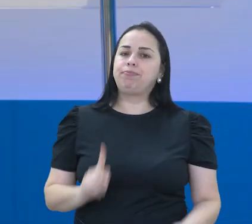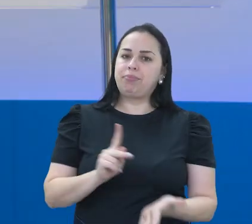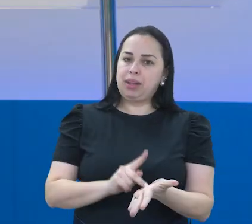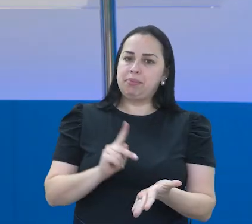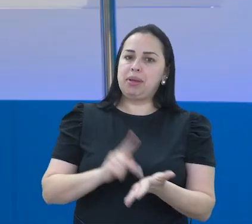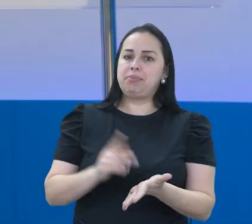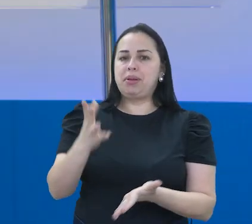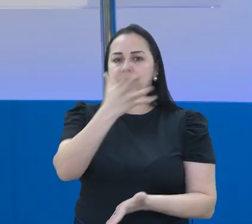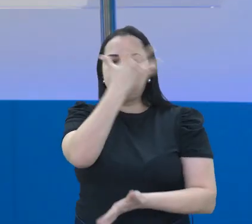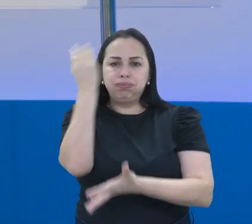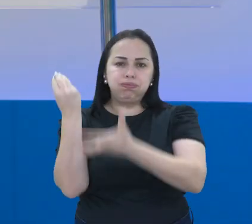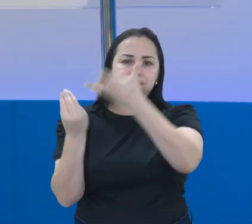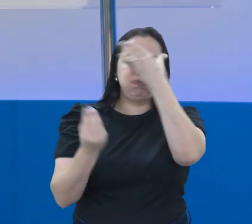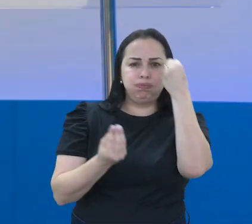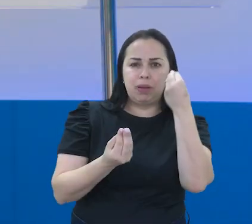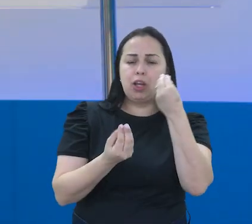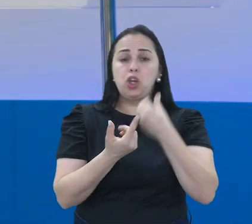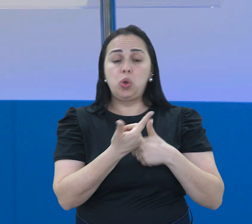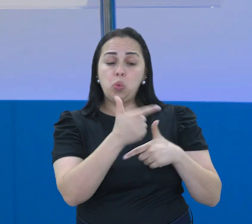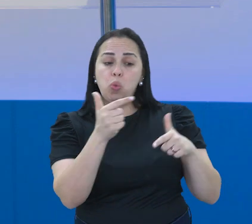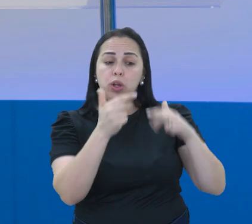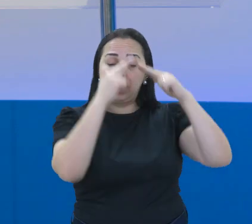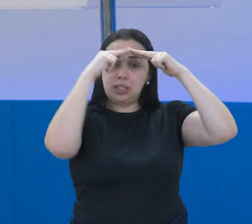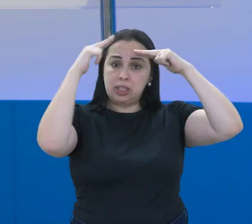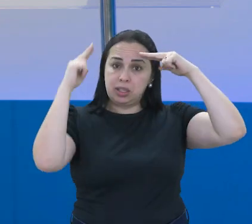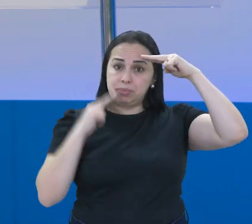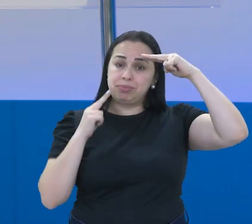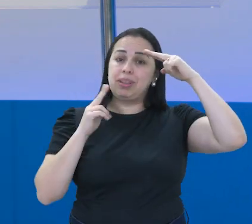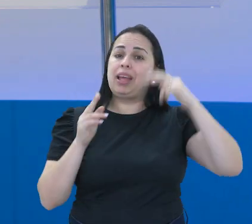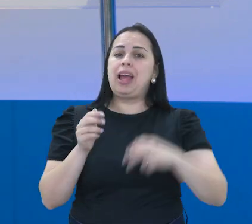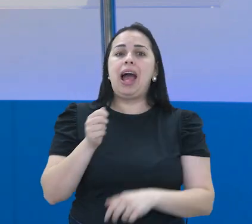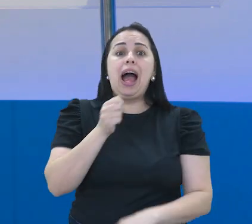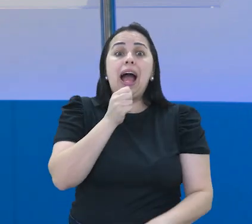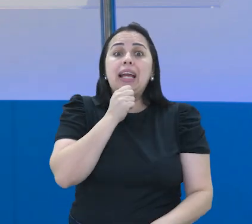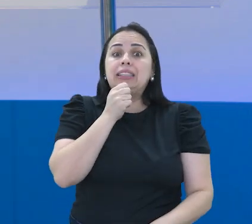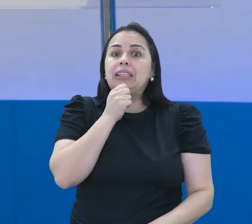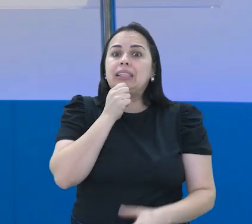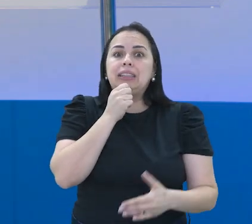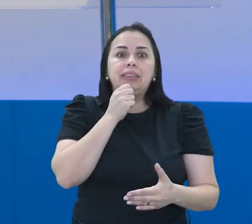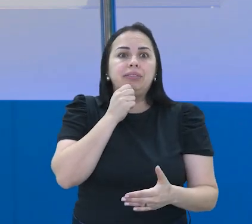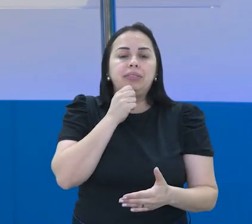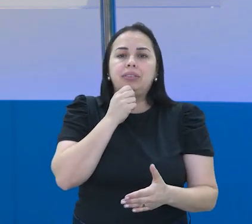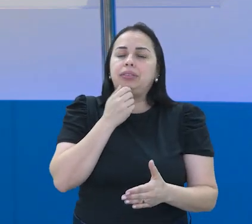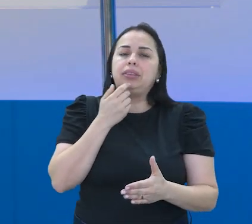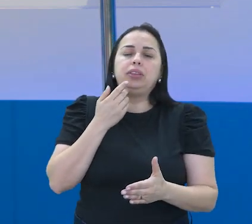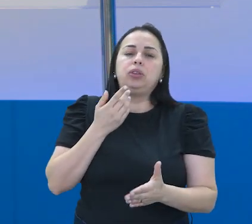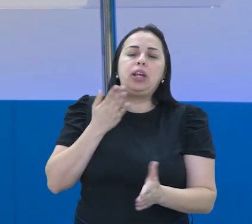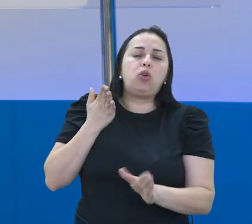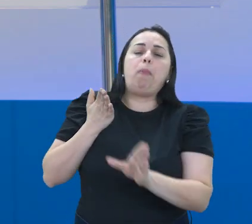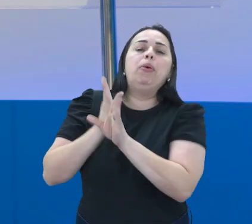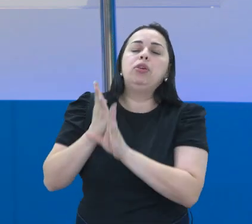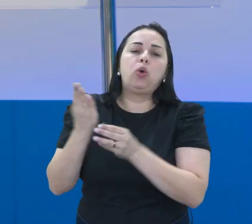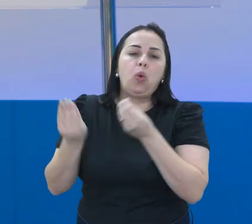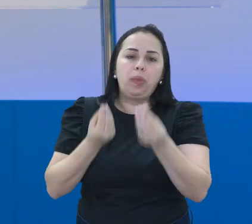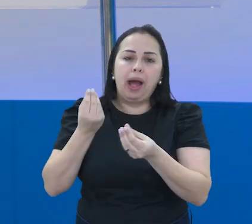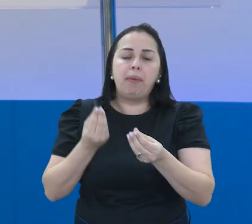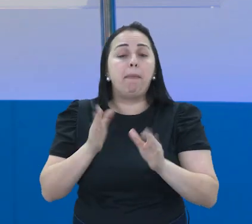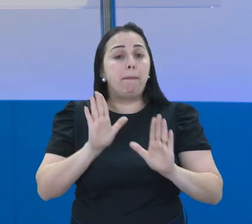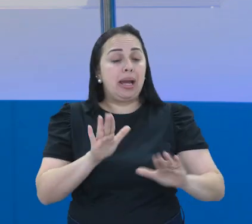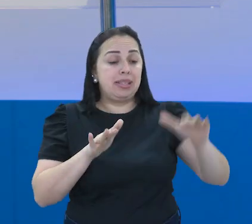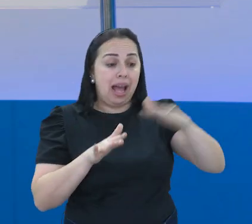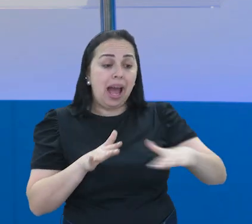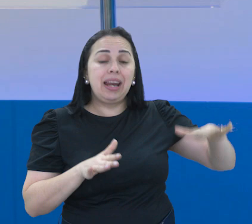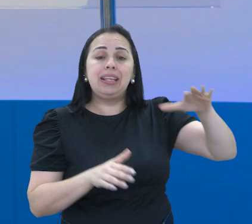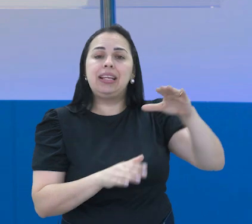Pois é, as causas do Alzheimer e outros tipos de demência ainda não estão totalmente determinadas. Mas a